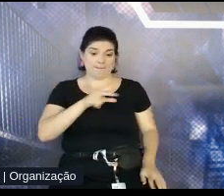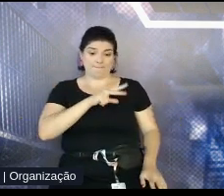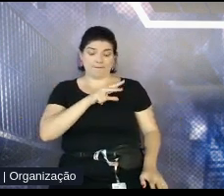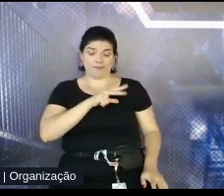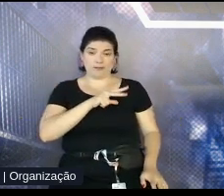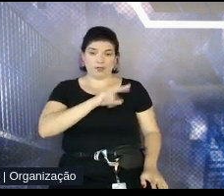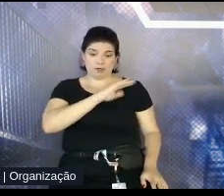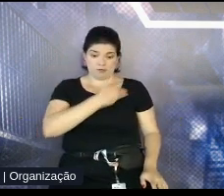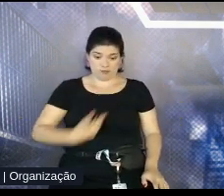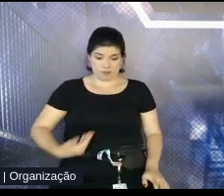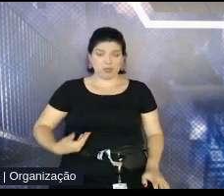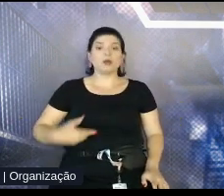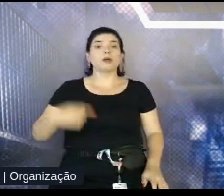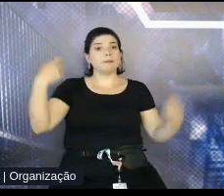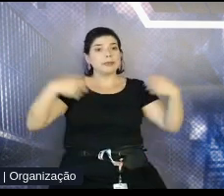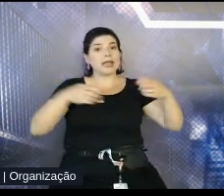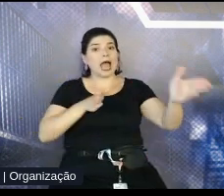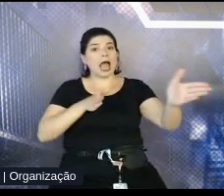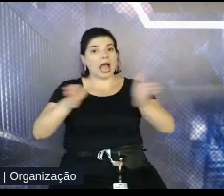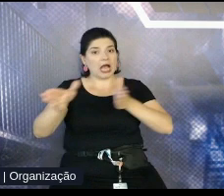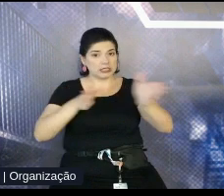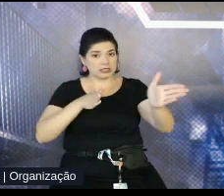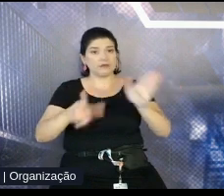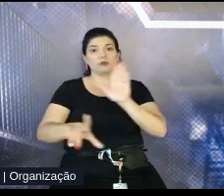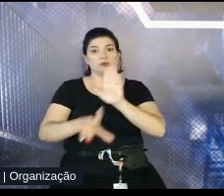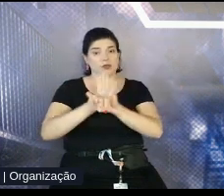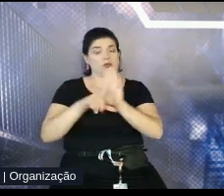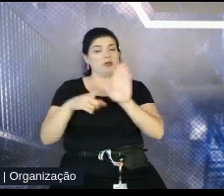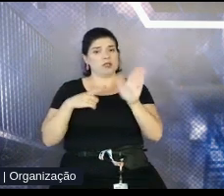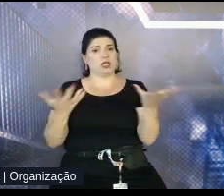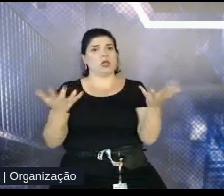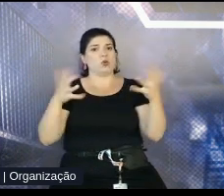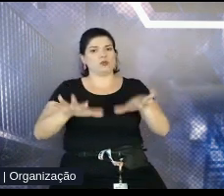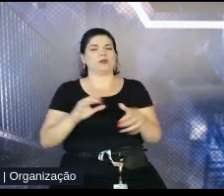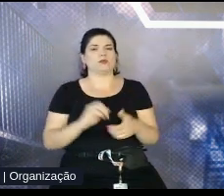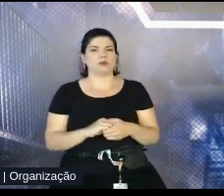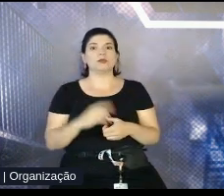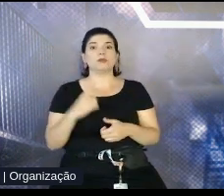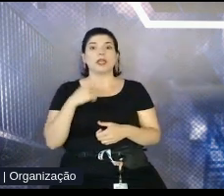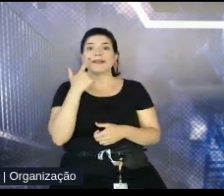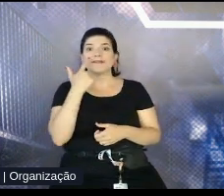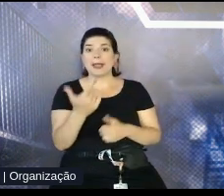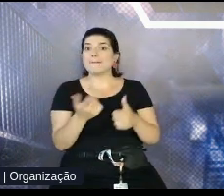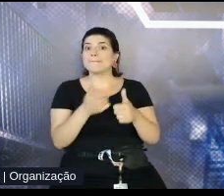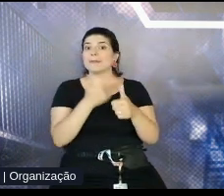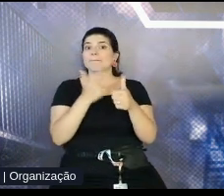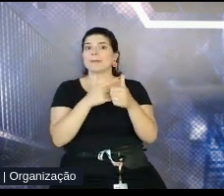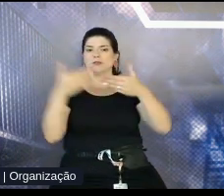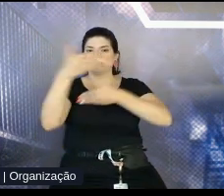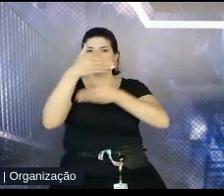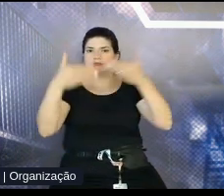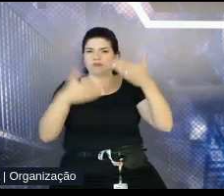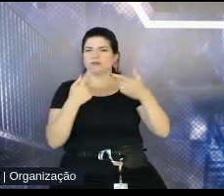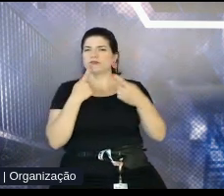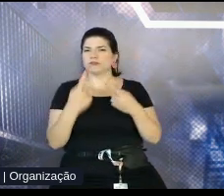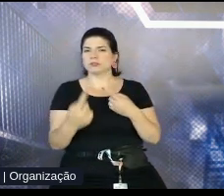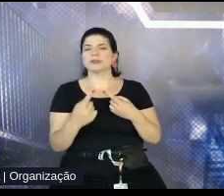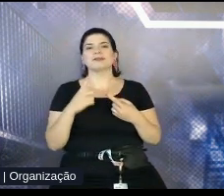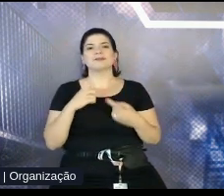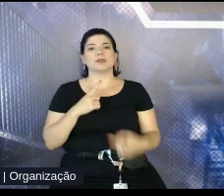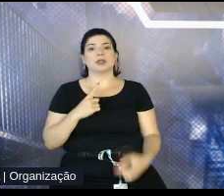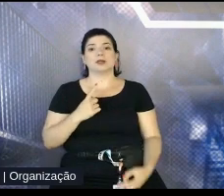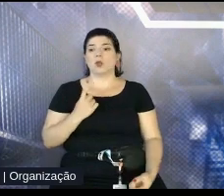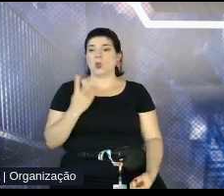acessíveis. E, mais uma vez, quando a gente volta lá no primeiro slide que a gente estava discutindo, né, menos de 1% dos